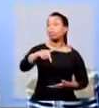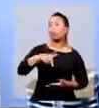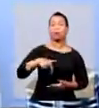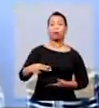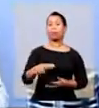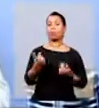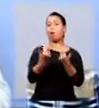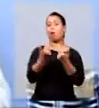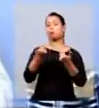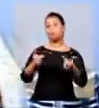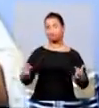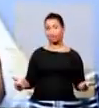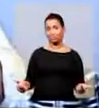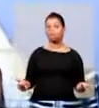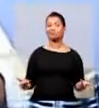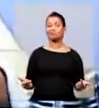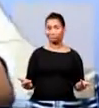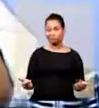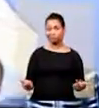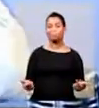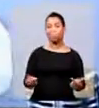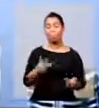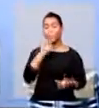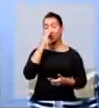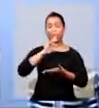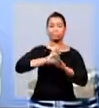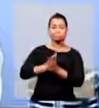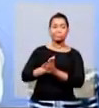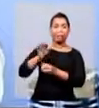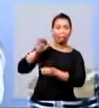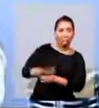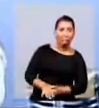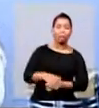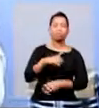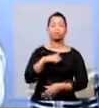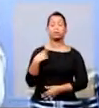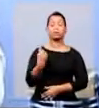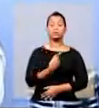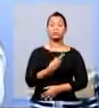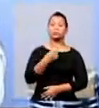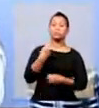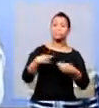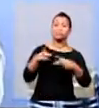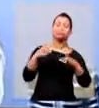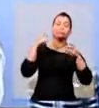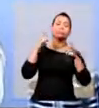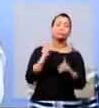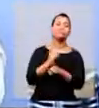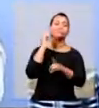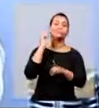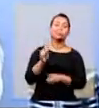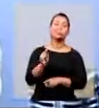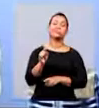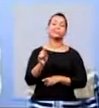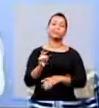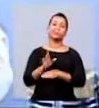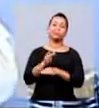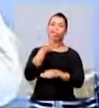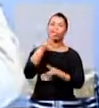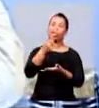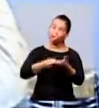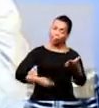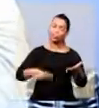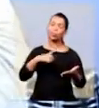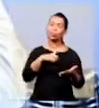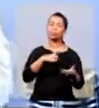isso. E aí a gente tem que identificar e ir atrás. Isso tudo está dentro dos relatórios que foram encaminhados. A gente tem outras, a Camila pode me ajudar, também